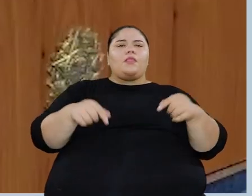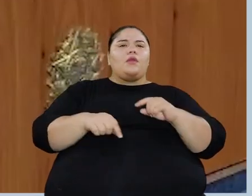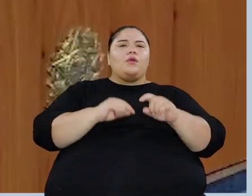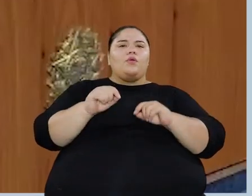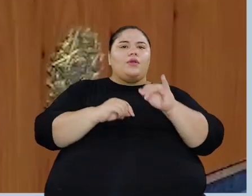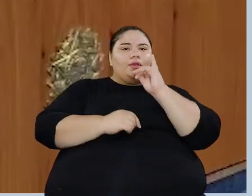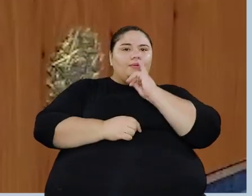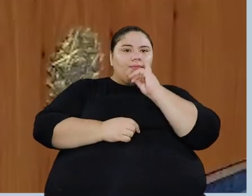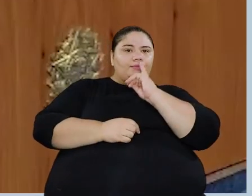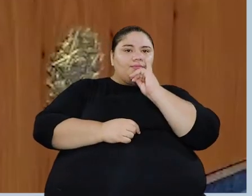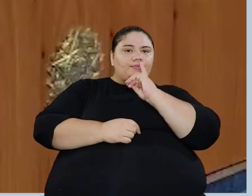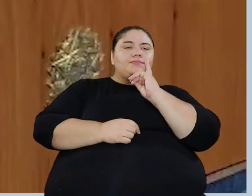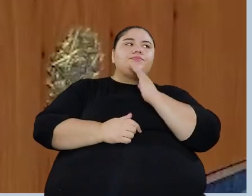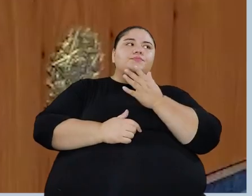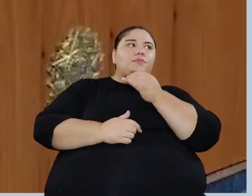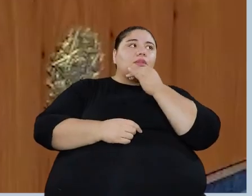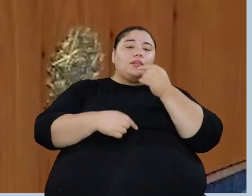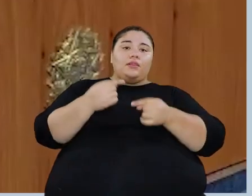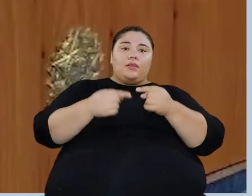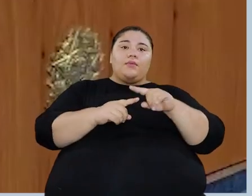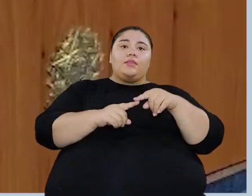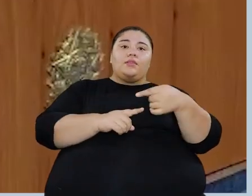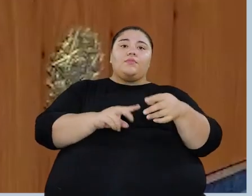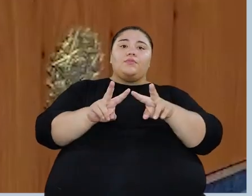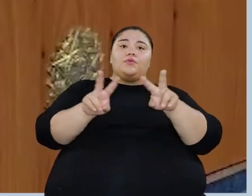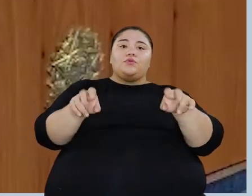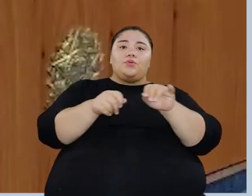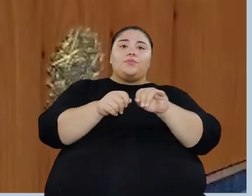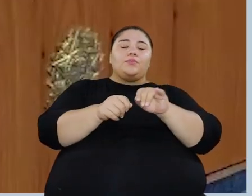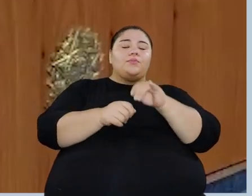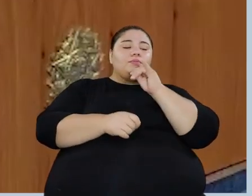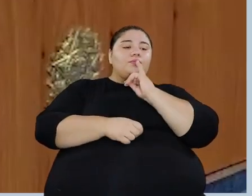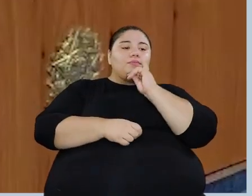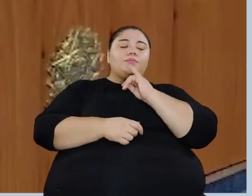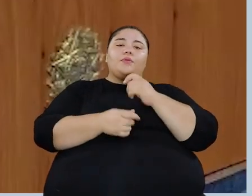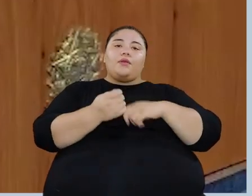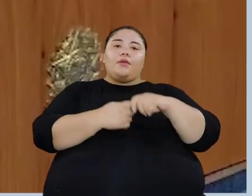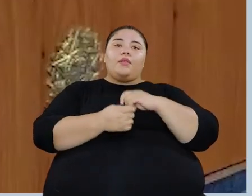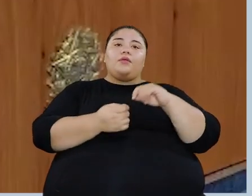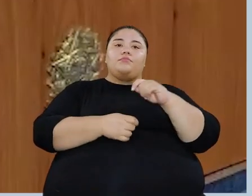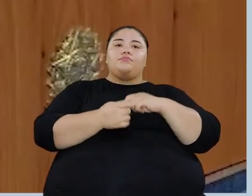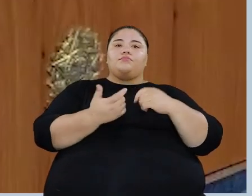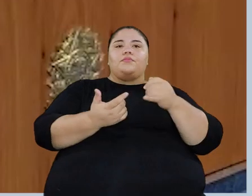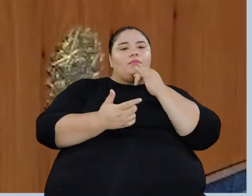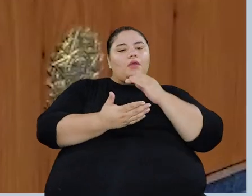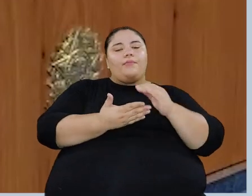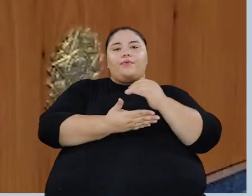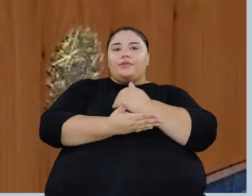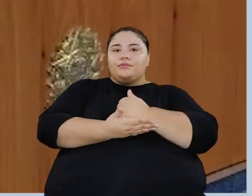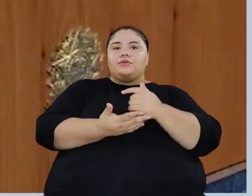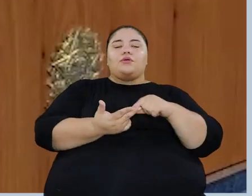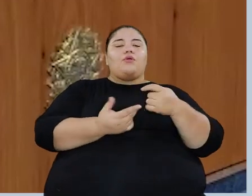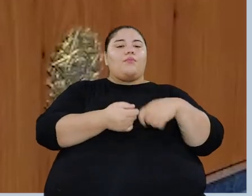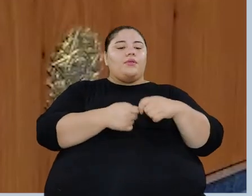aqui virá, digamos, um grande debate depois sobre os créditos, né, dessas operações todas, né? Quer dizer, a apuração dos